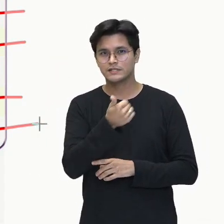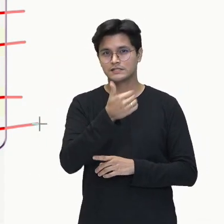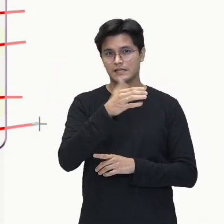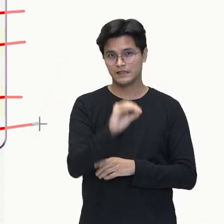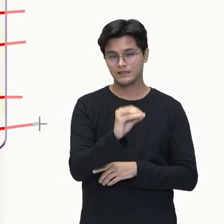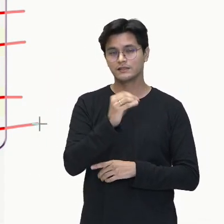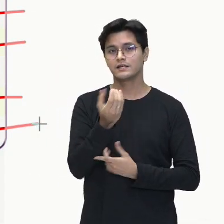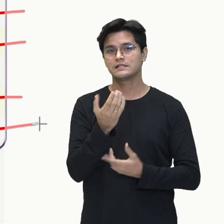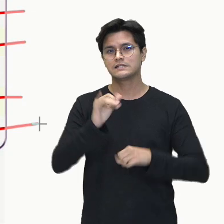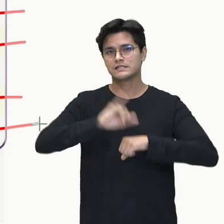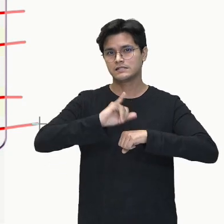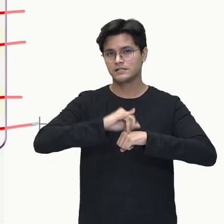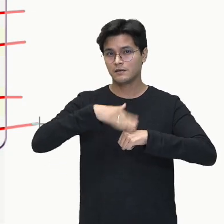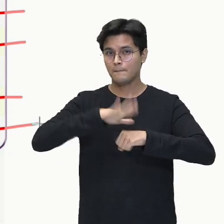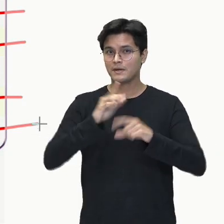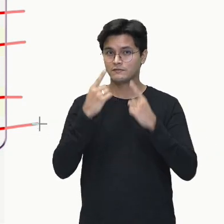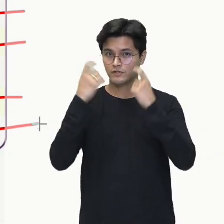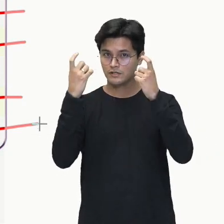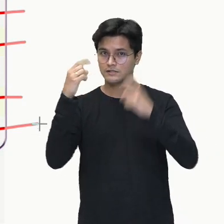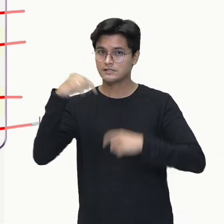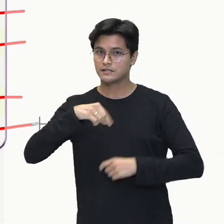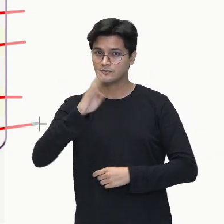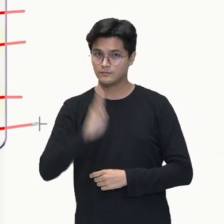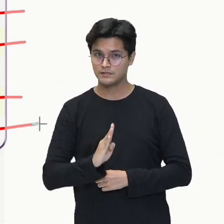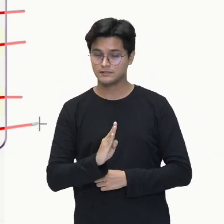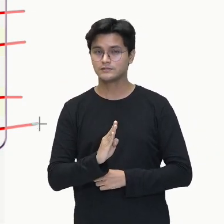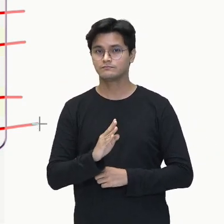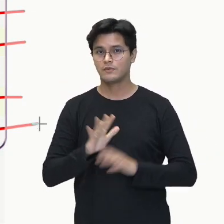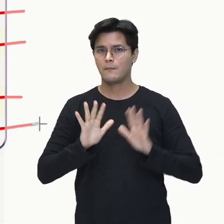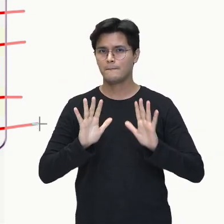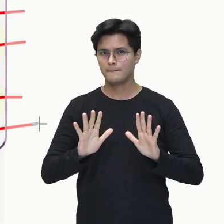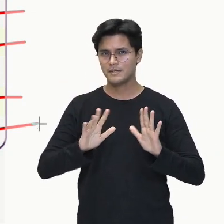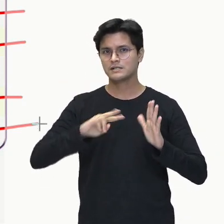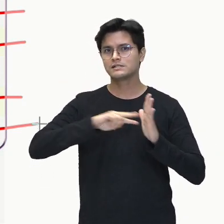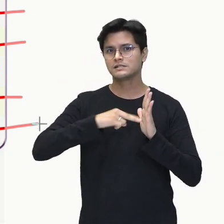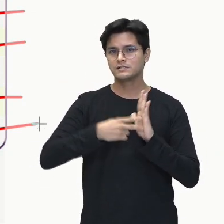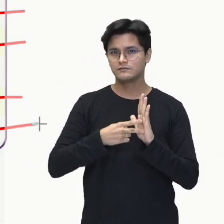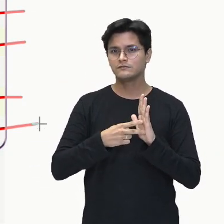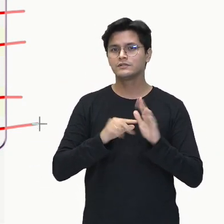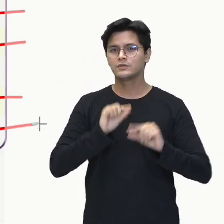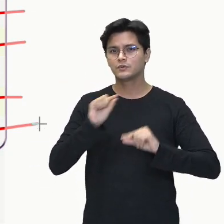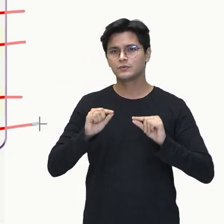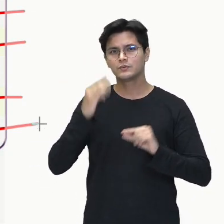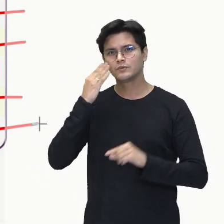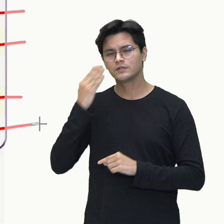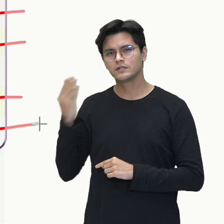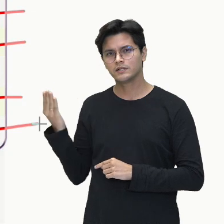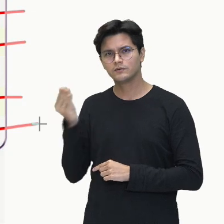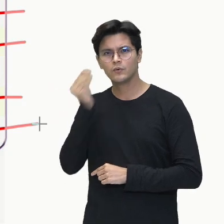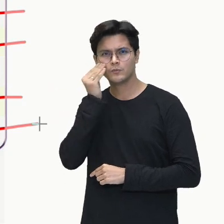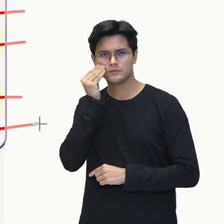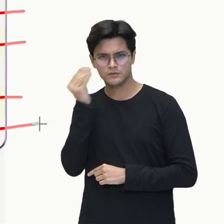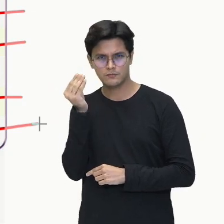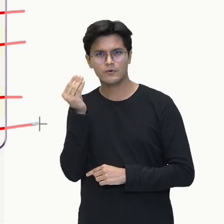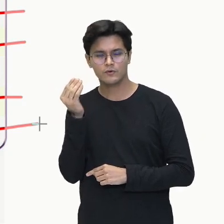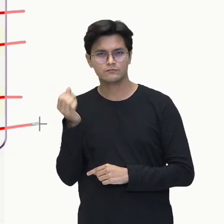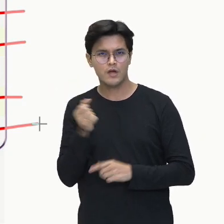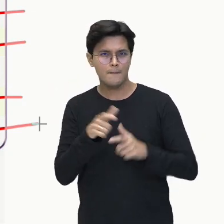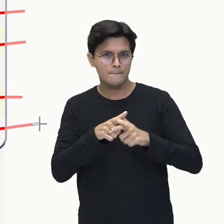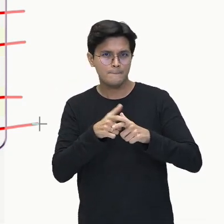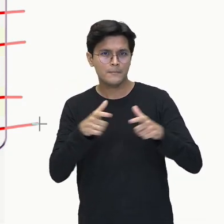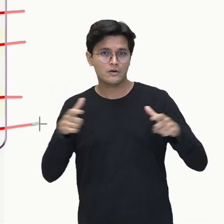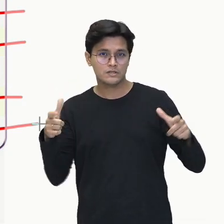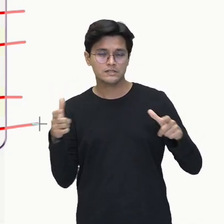Brasil. Isso não quer dizer que nós estamos fazendo aqui, pelo fato da gente estar observando que o maior número